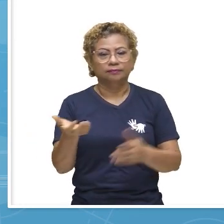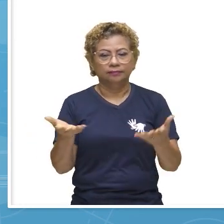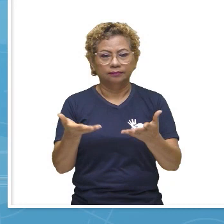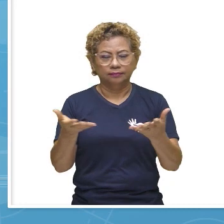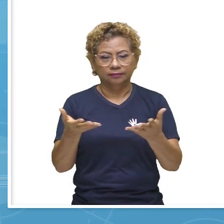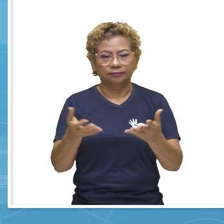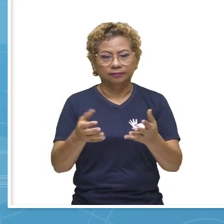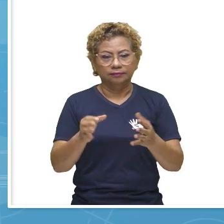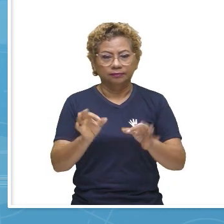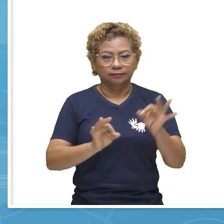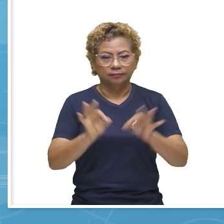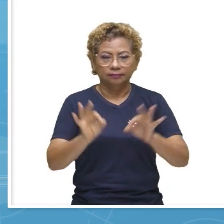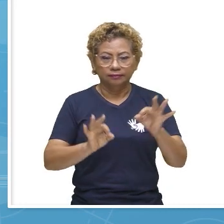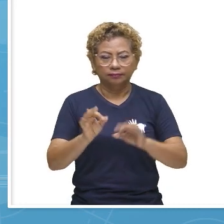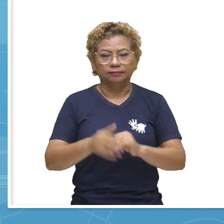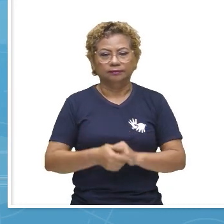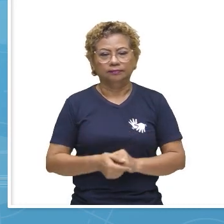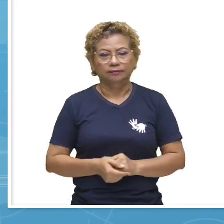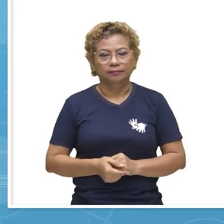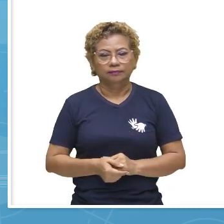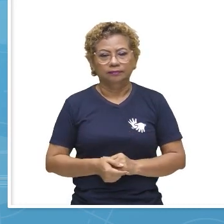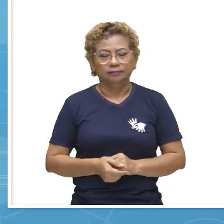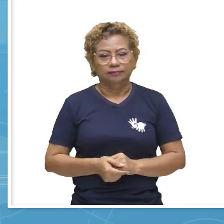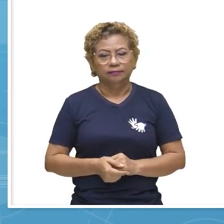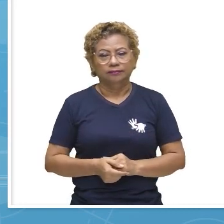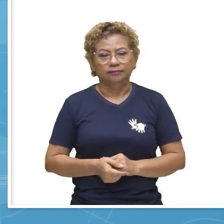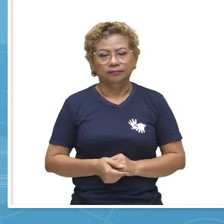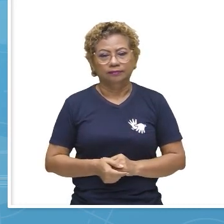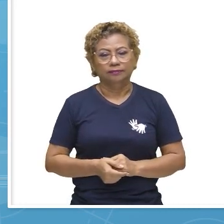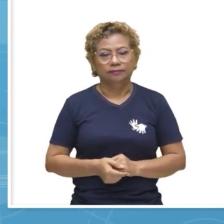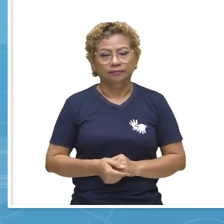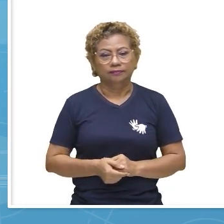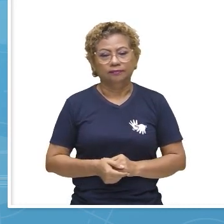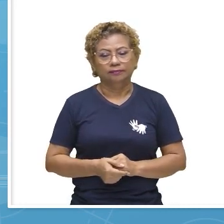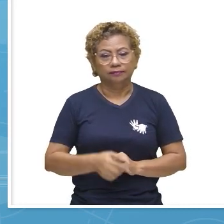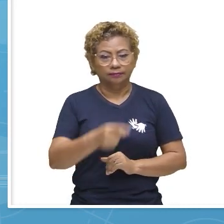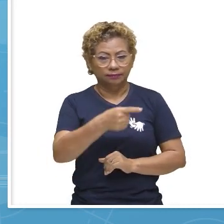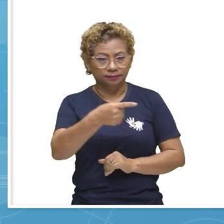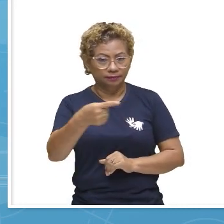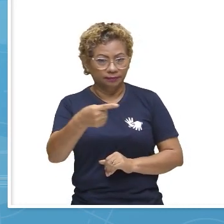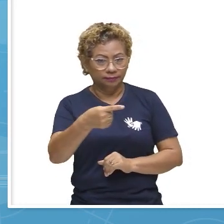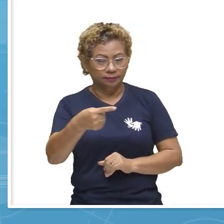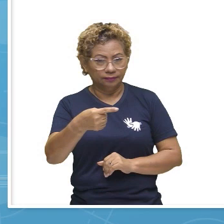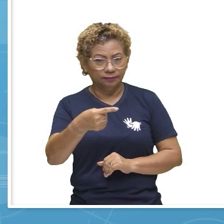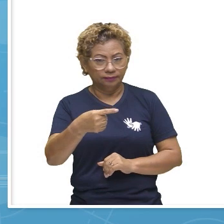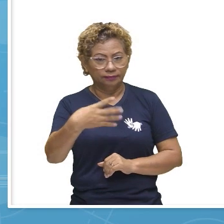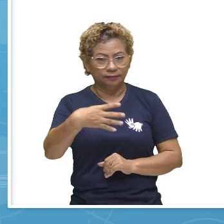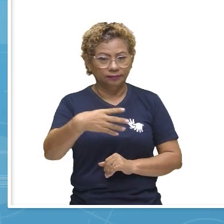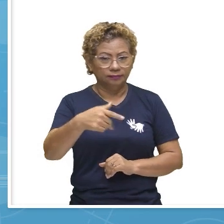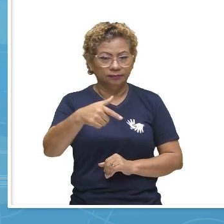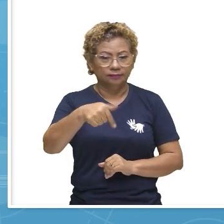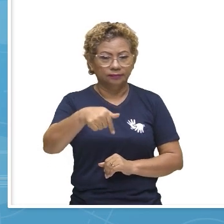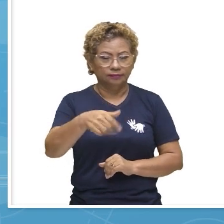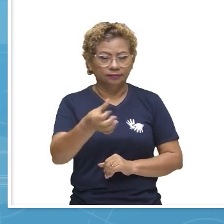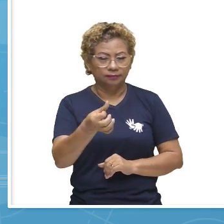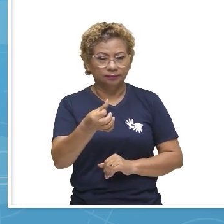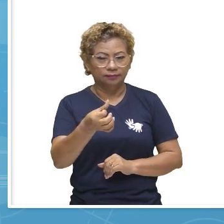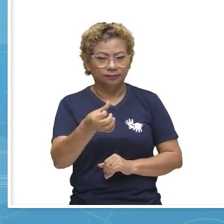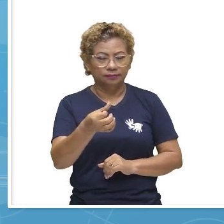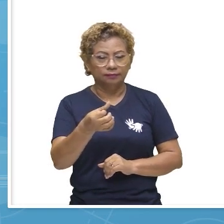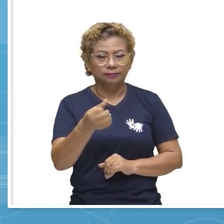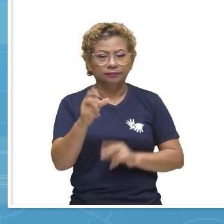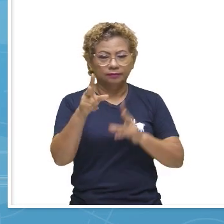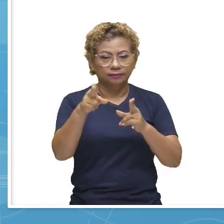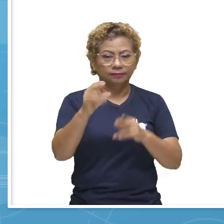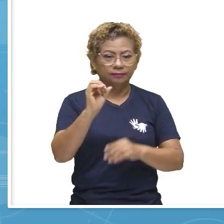esse 476 para o outro lado, então ele vai vir negativo. E aí eu vou igualar a zero. Então, eu vou